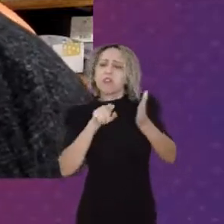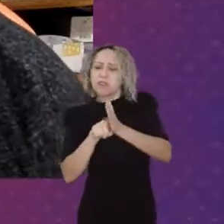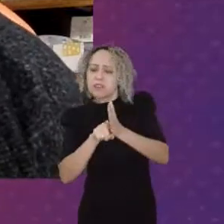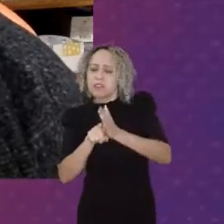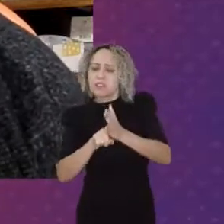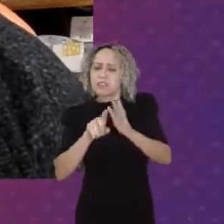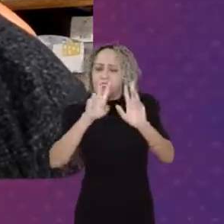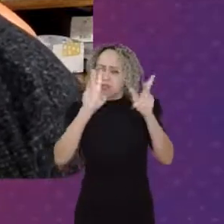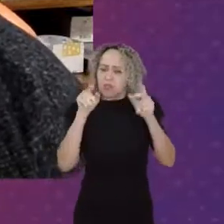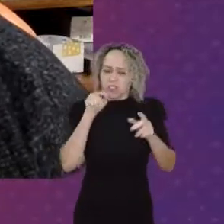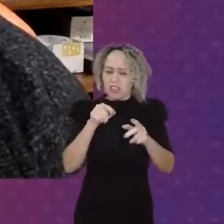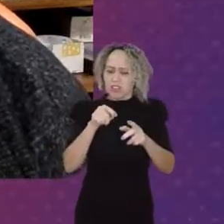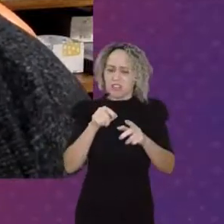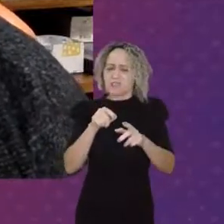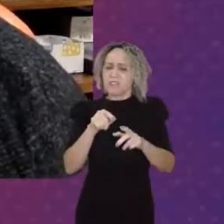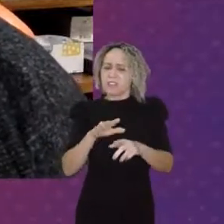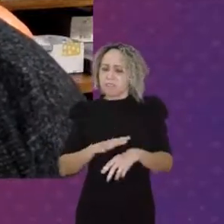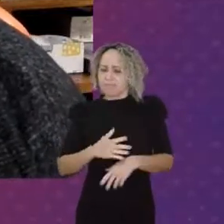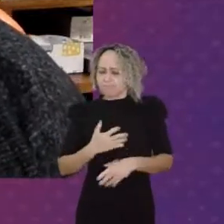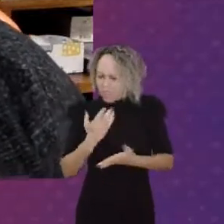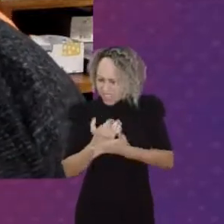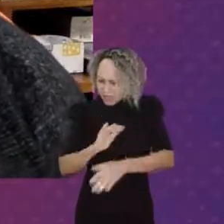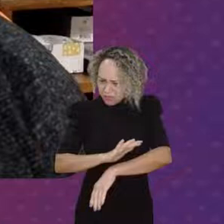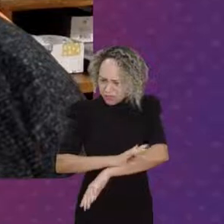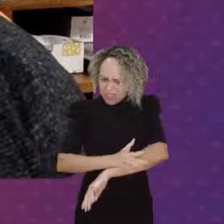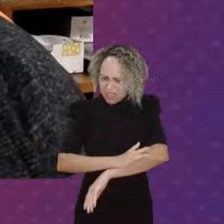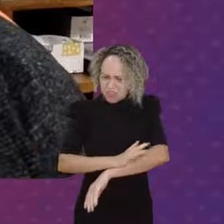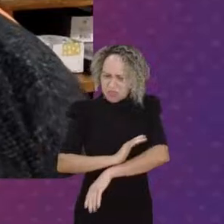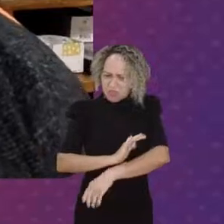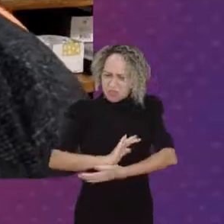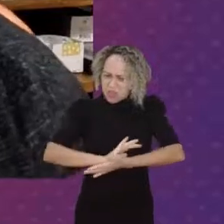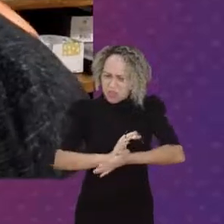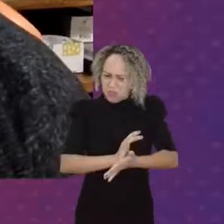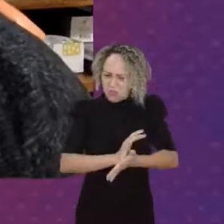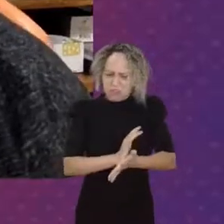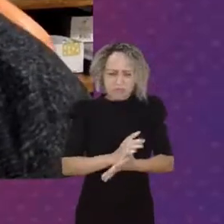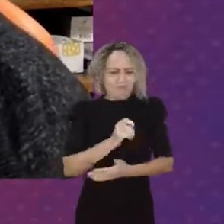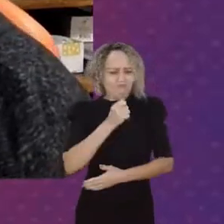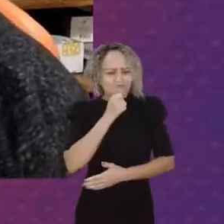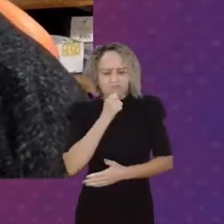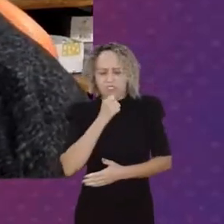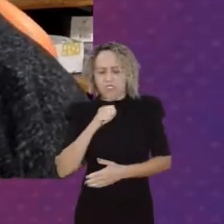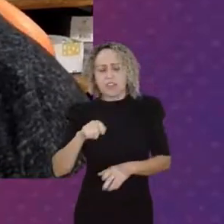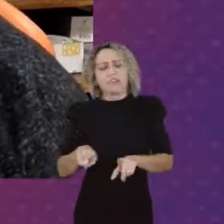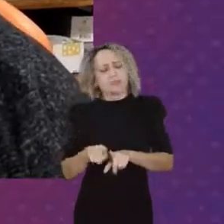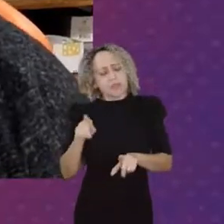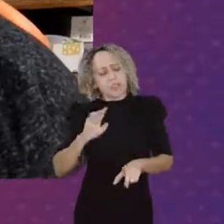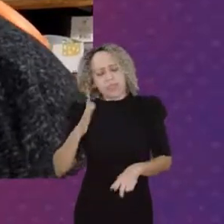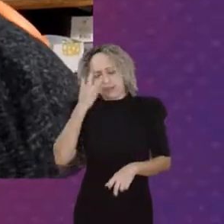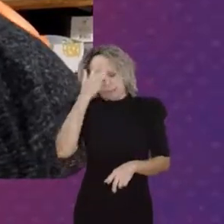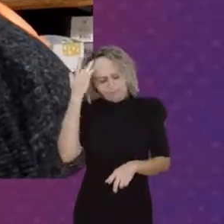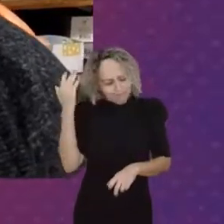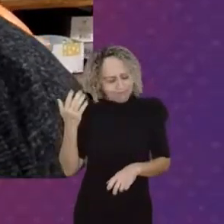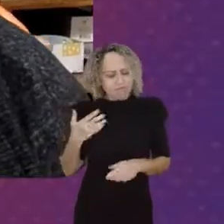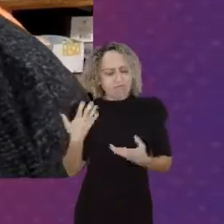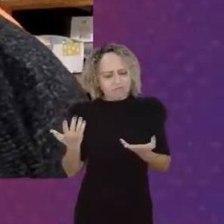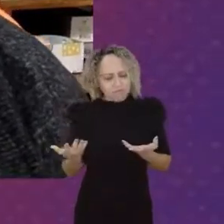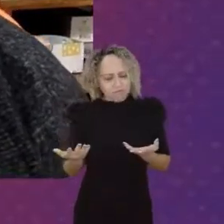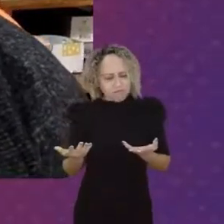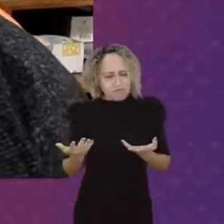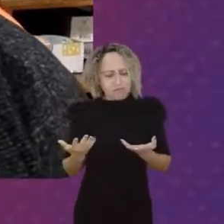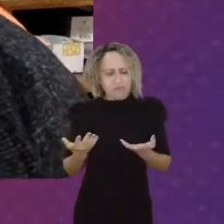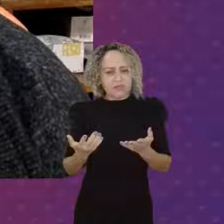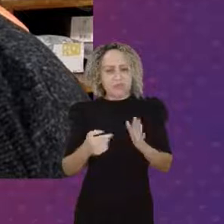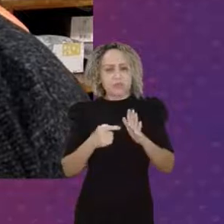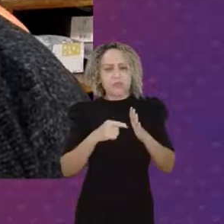não acaba com o preconceito, a gente problematiza ele, mas que fui e continuo sendo vítima de um preconceito. E que esse marcador